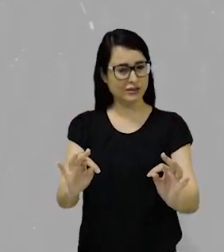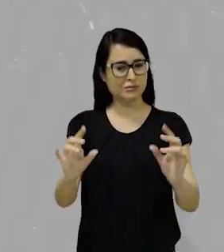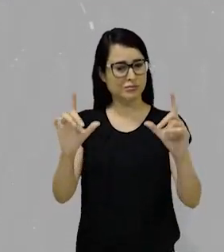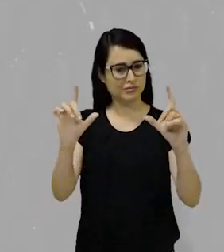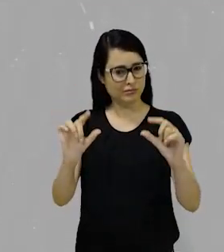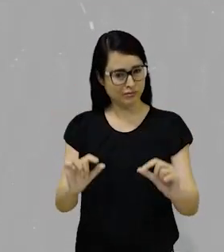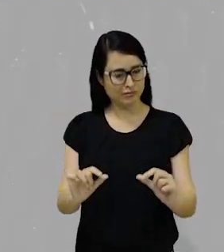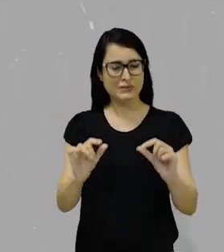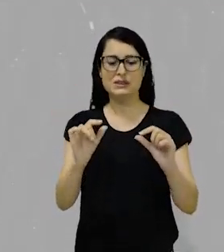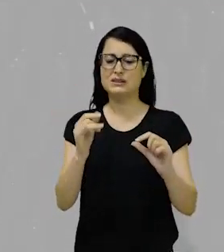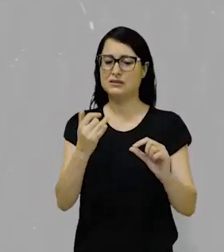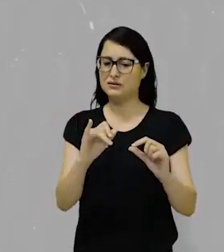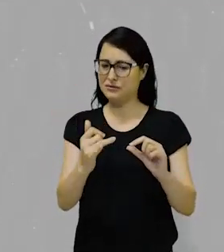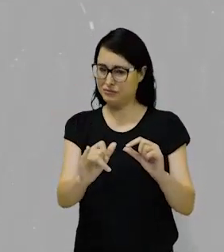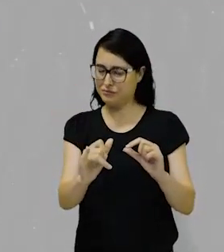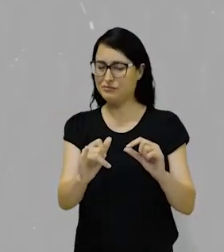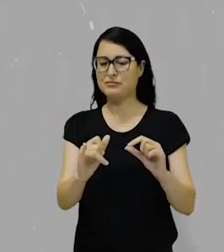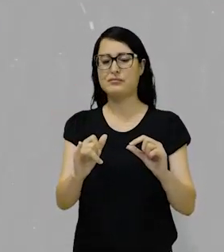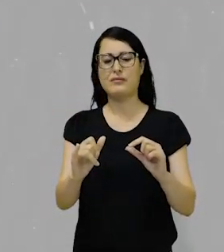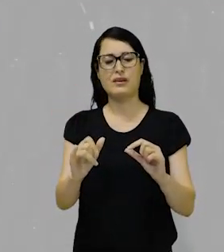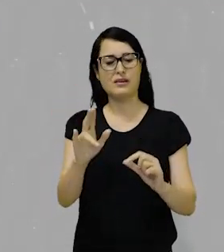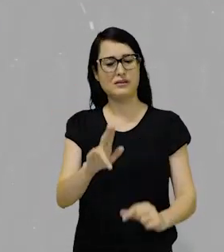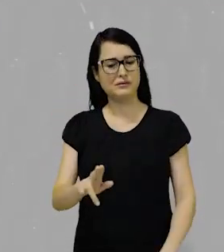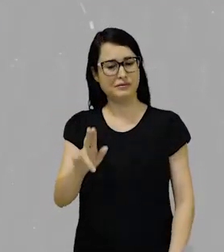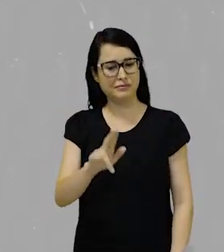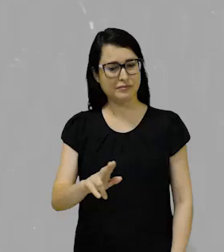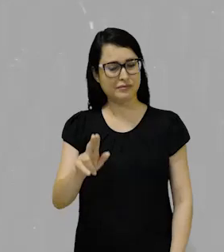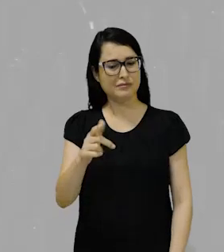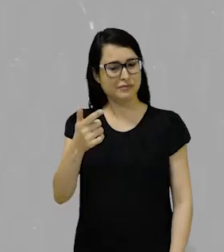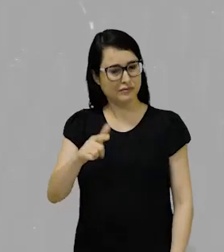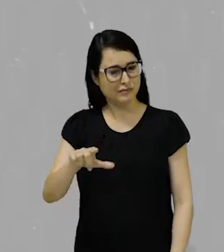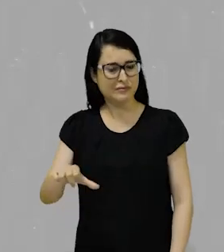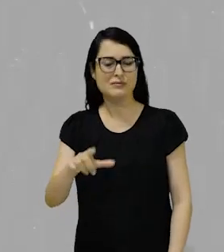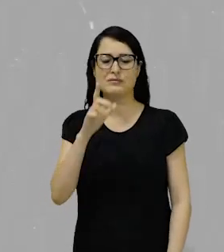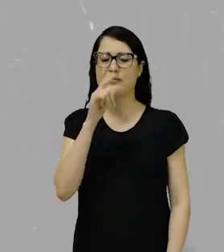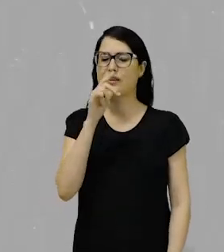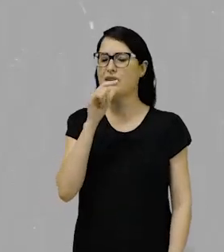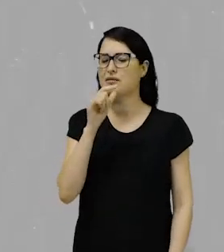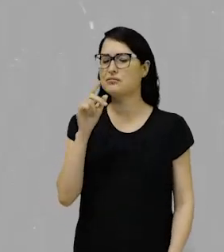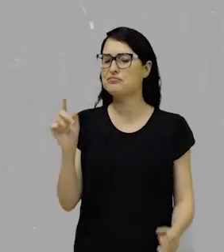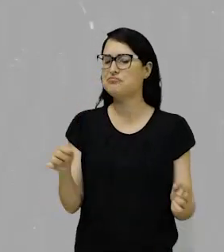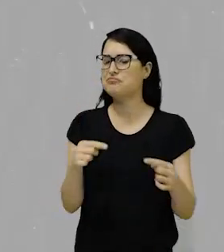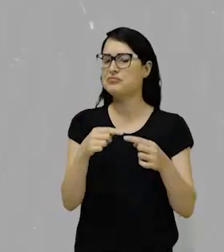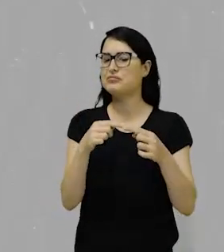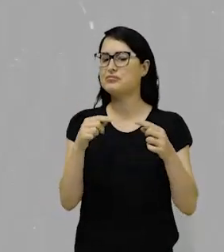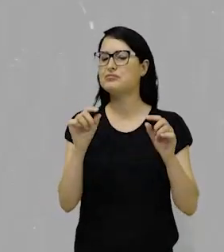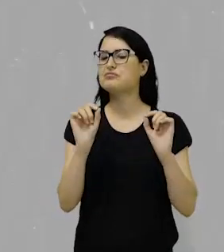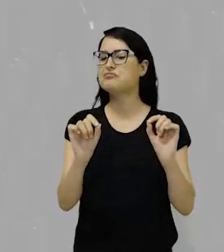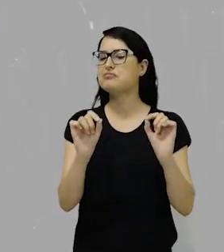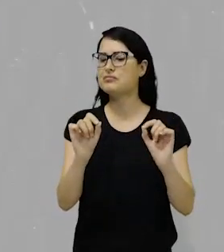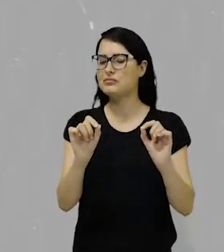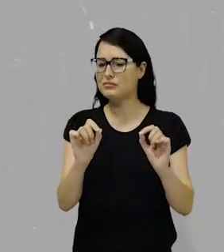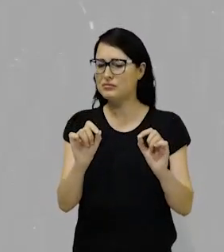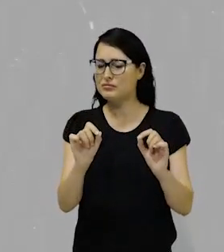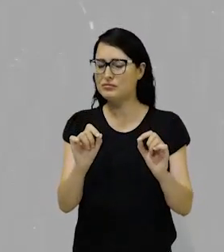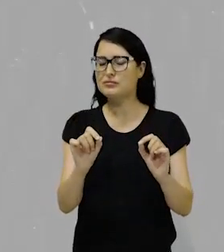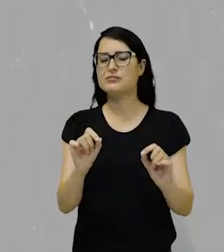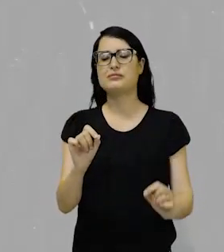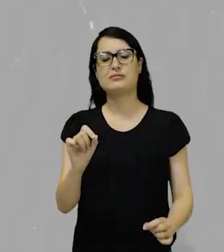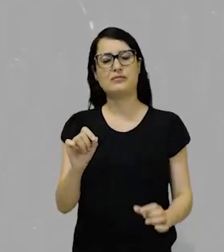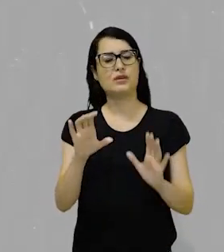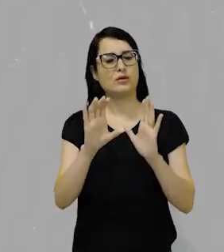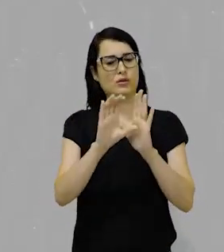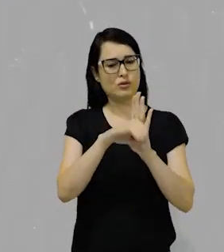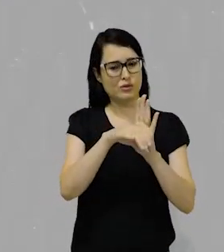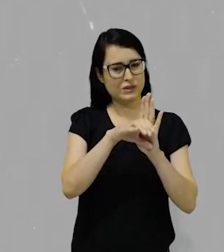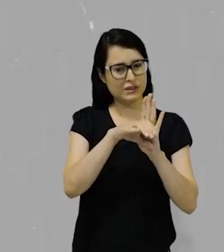energia, reutilização de água. O que que tudo isso tem em comum, galera? Um princípio, um